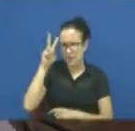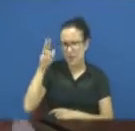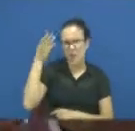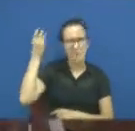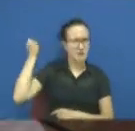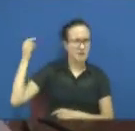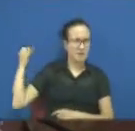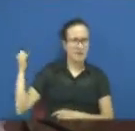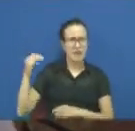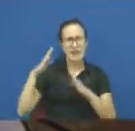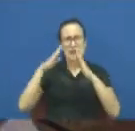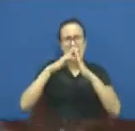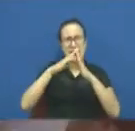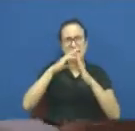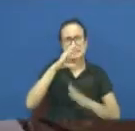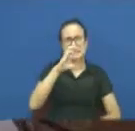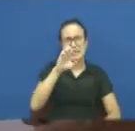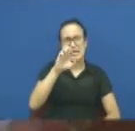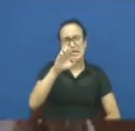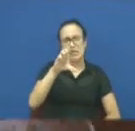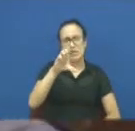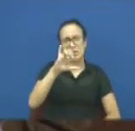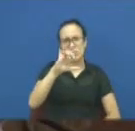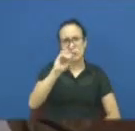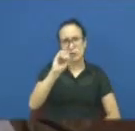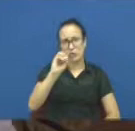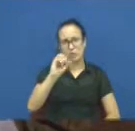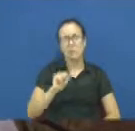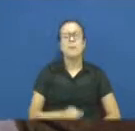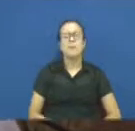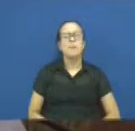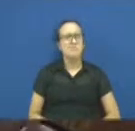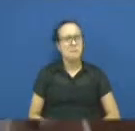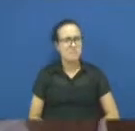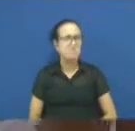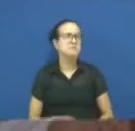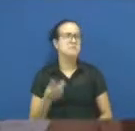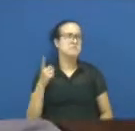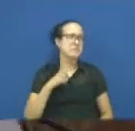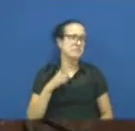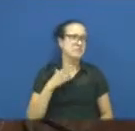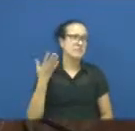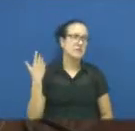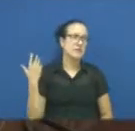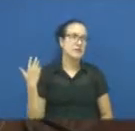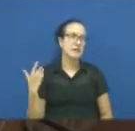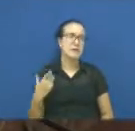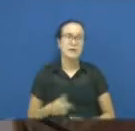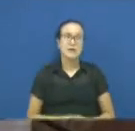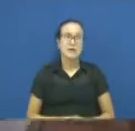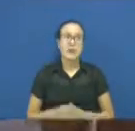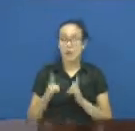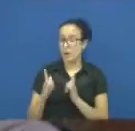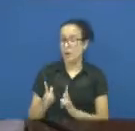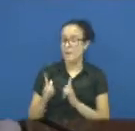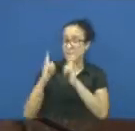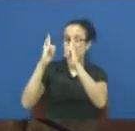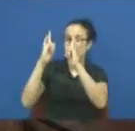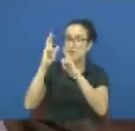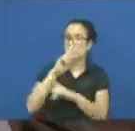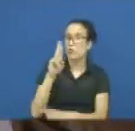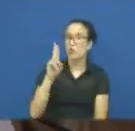Hoje, ainda com o edifício Francisco José Soares, em homenagem ao pai dele, o